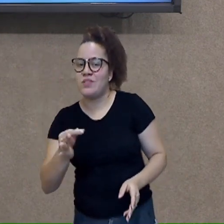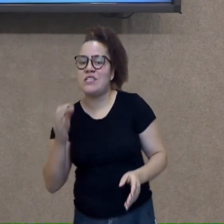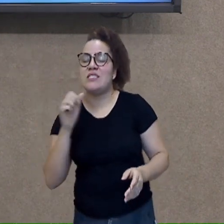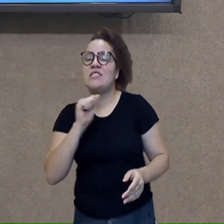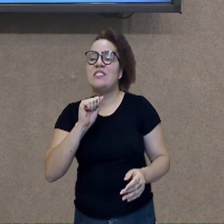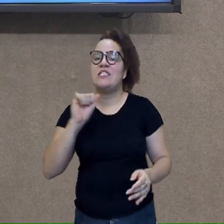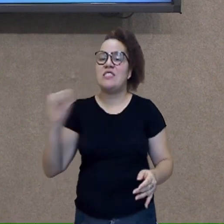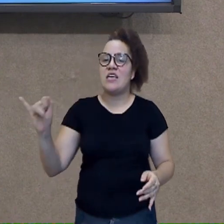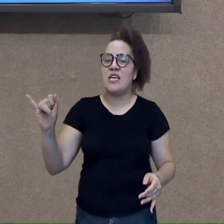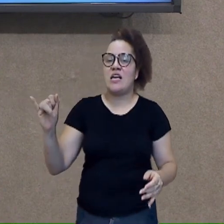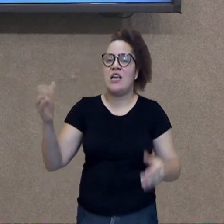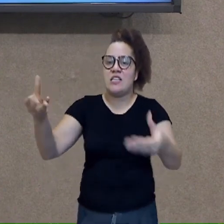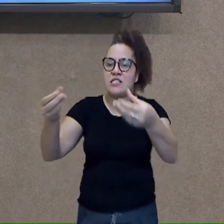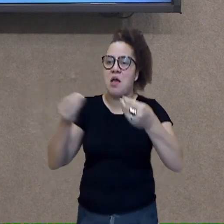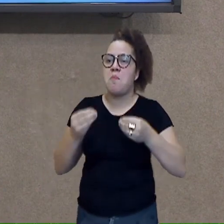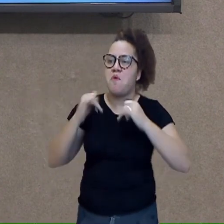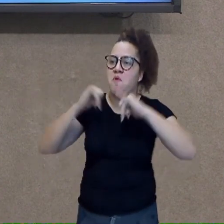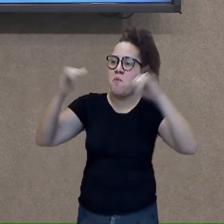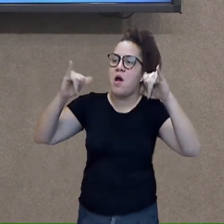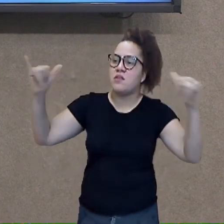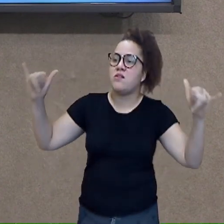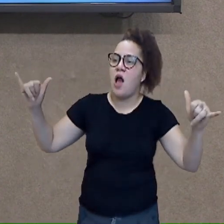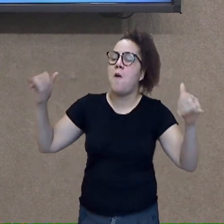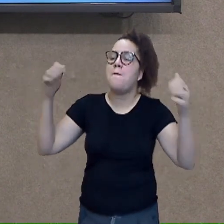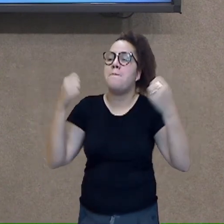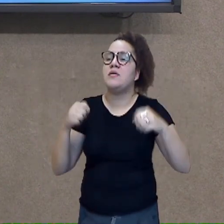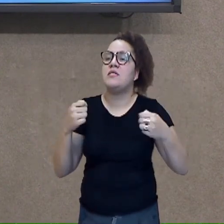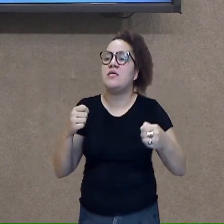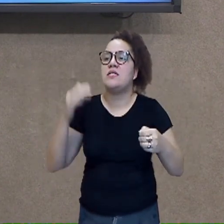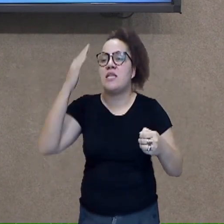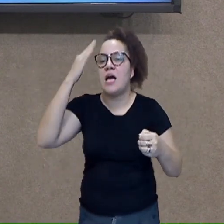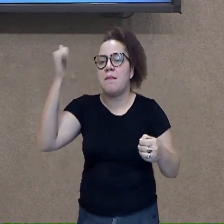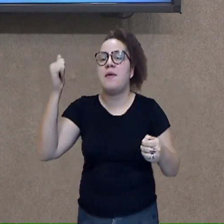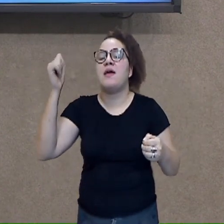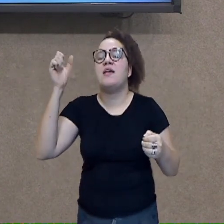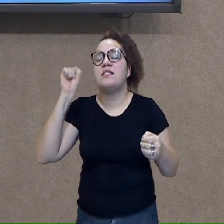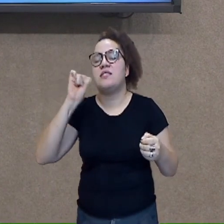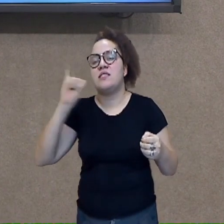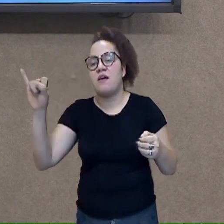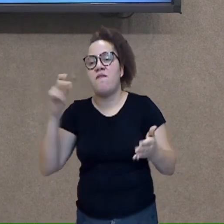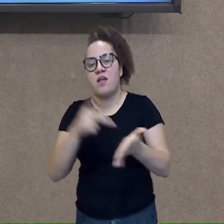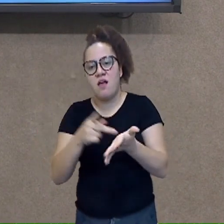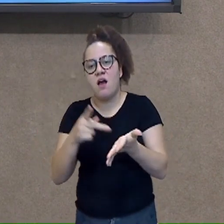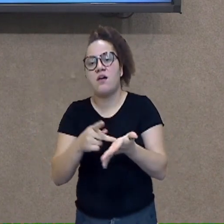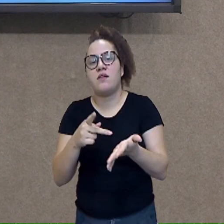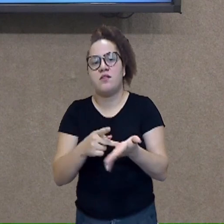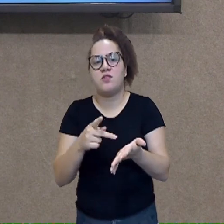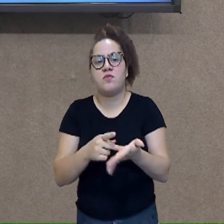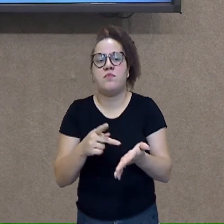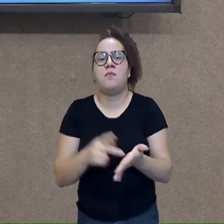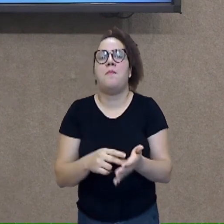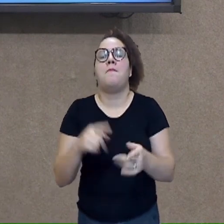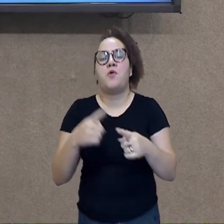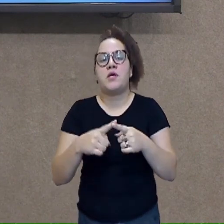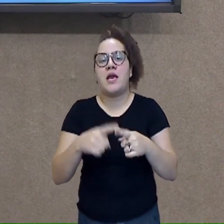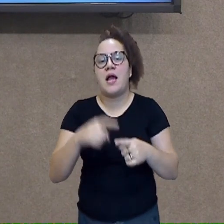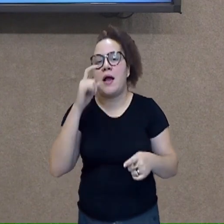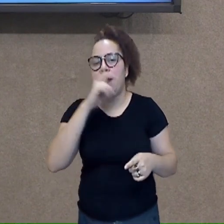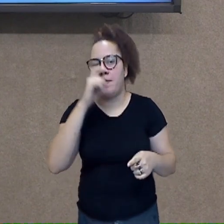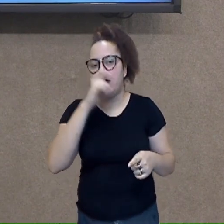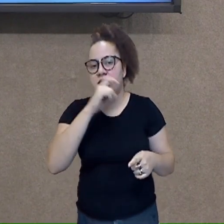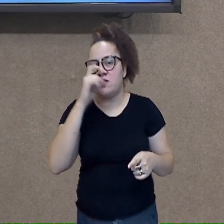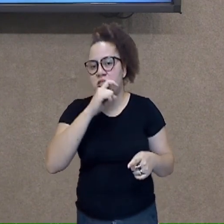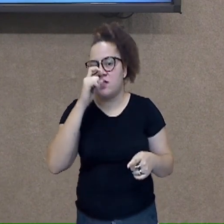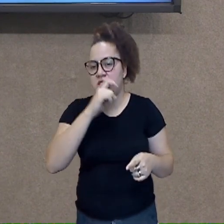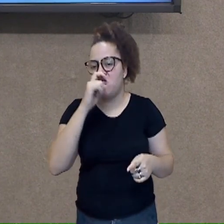uma informação, procure saber se essa informação é correta antes de compartilhar, porque a fake news ela vem o quê? Como uma